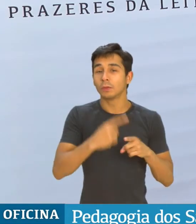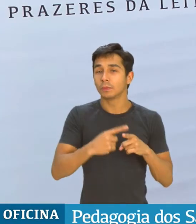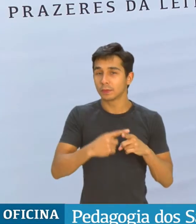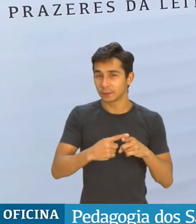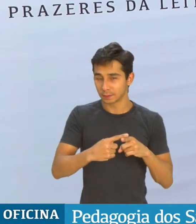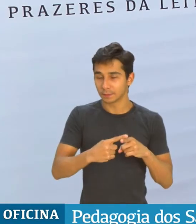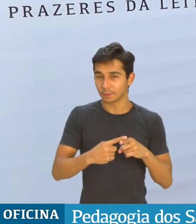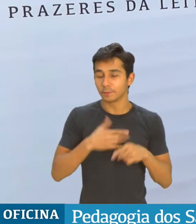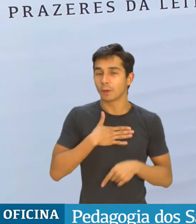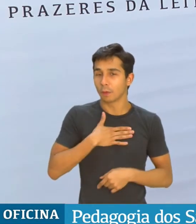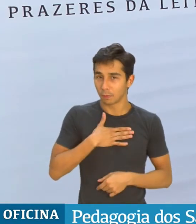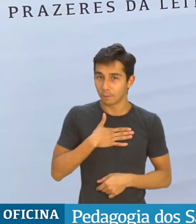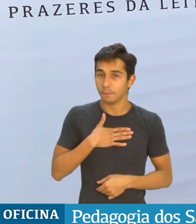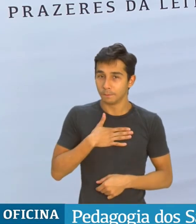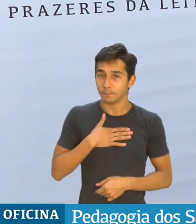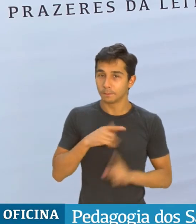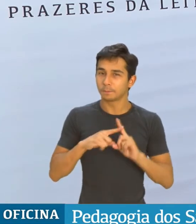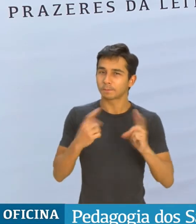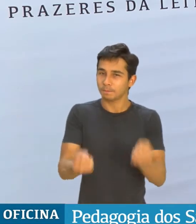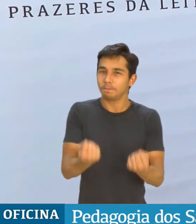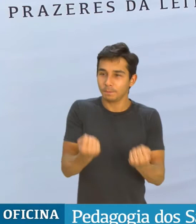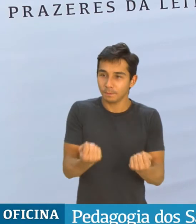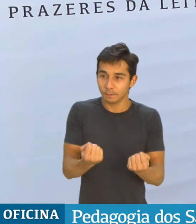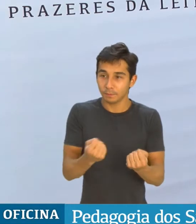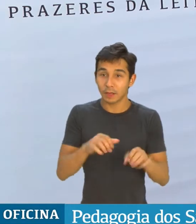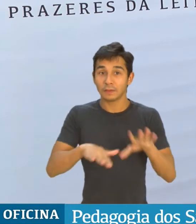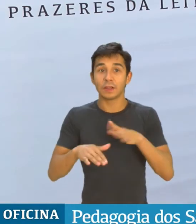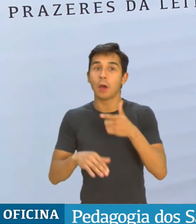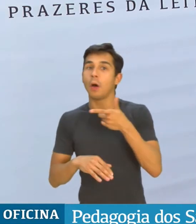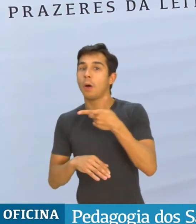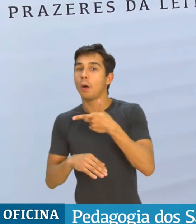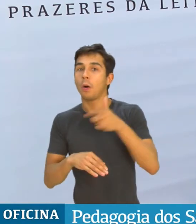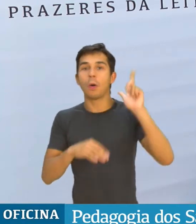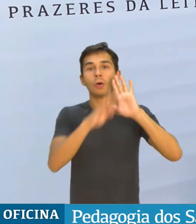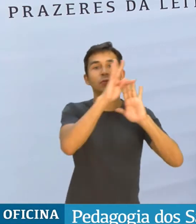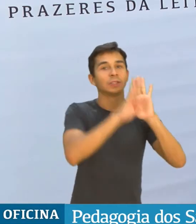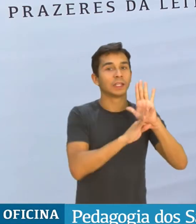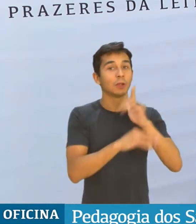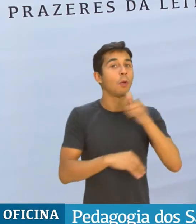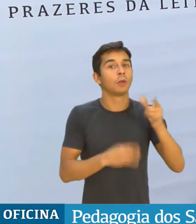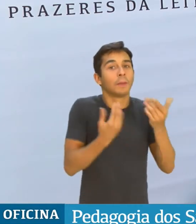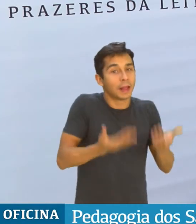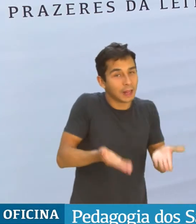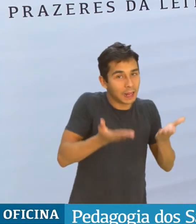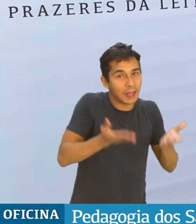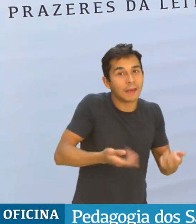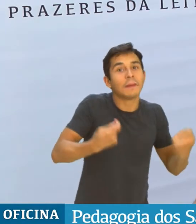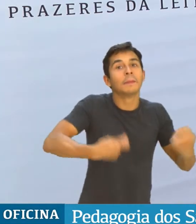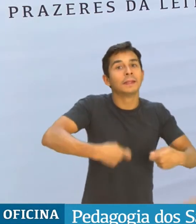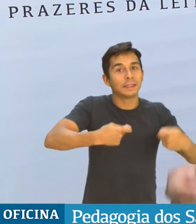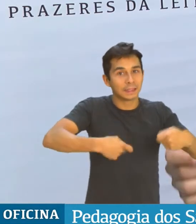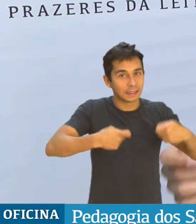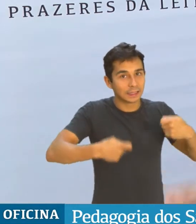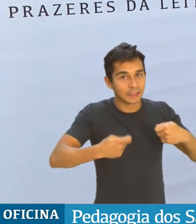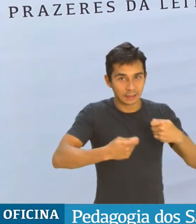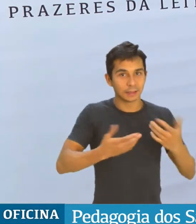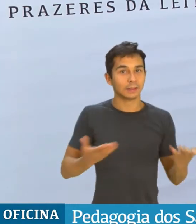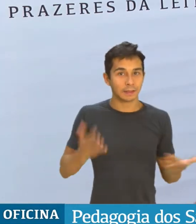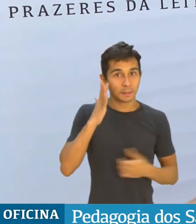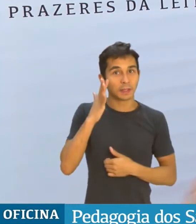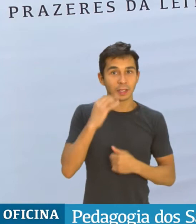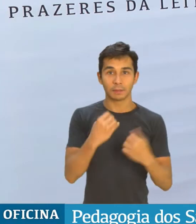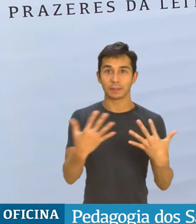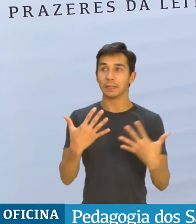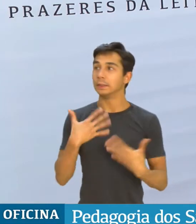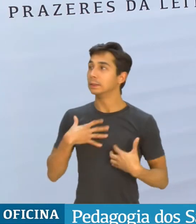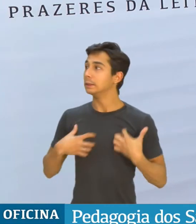muito desse texto. E aí, às vezes, tem que entrar um outro texto para dar uma quebrada, porque senão as pessoas ali, né, começam a ficar, meu Deus, cadê a faca de pão puma,